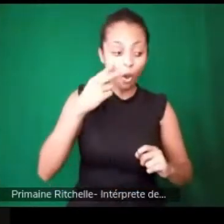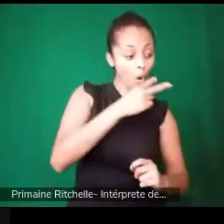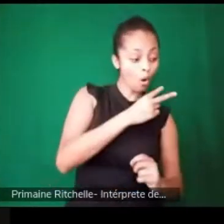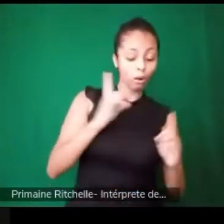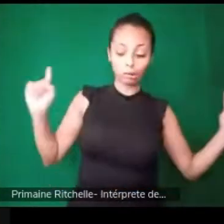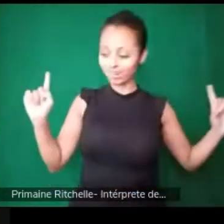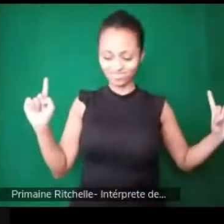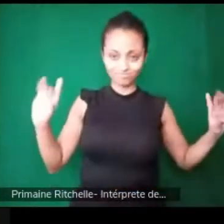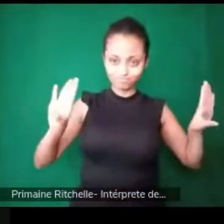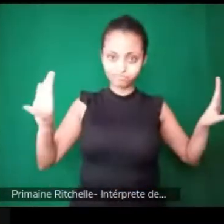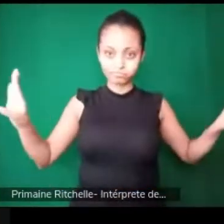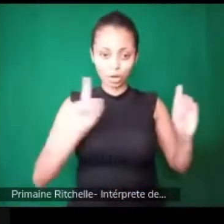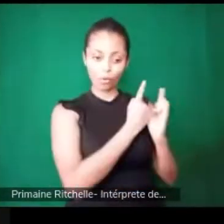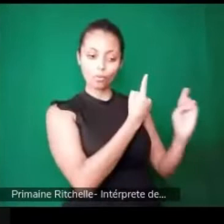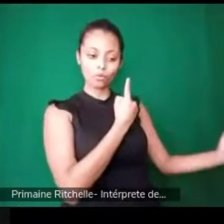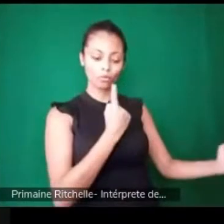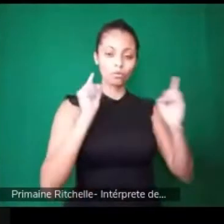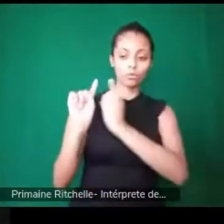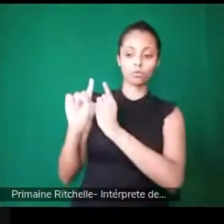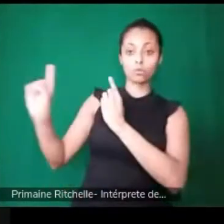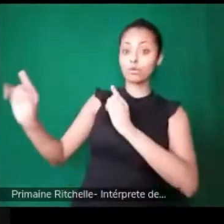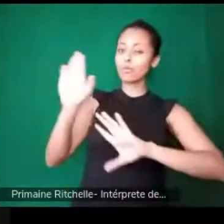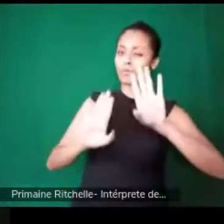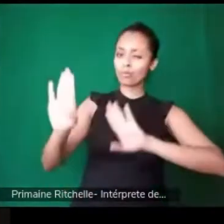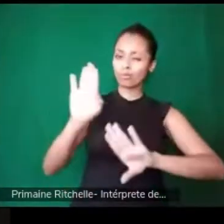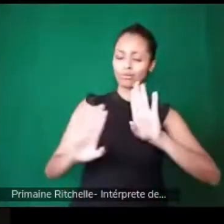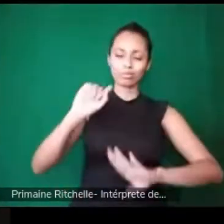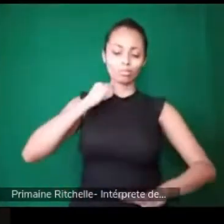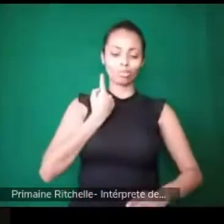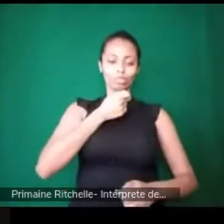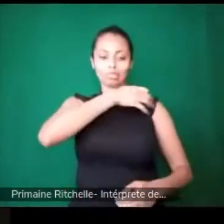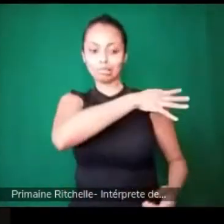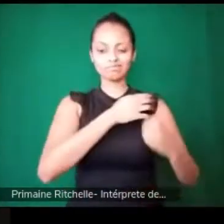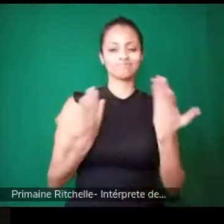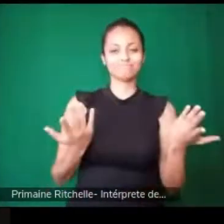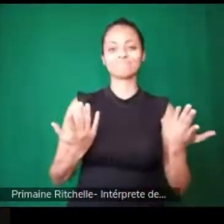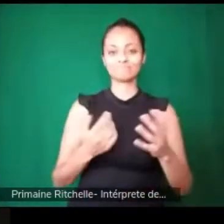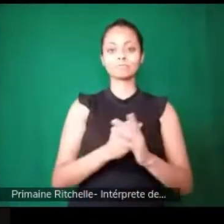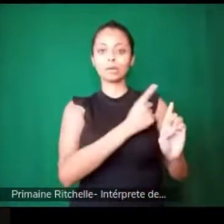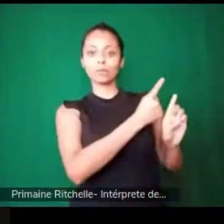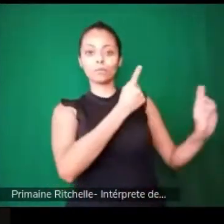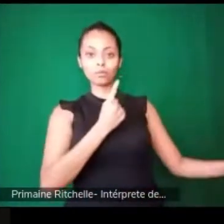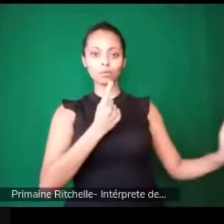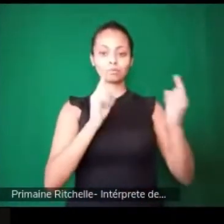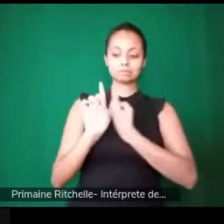como redobrar os cuidados aí para evitar resquício e sujeira fora das cubas lá das pias, né?